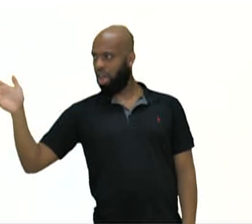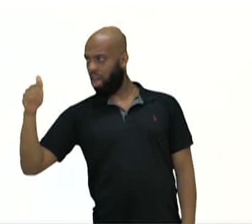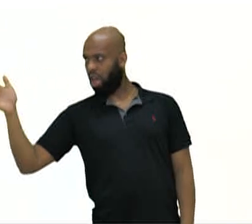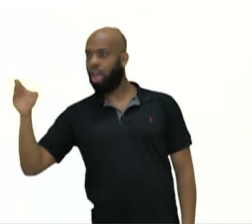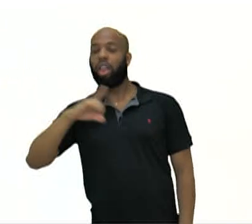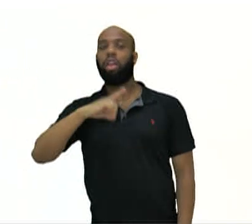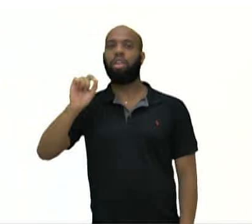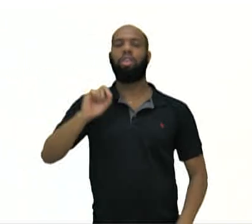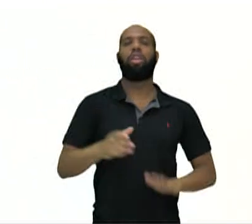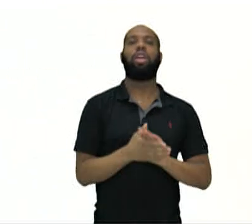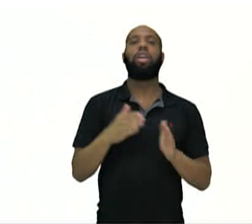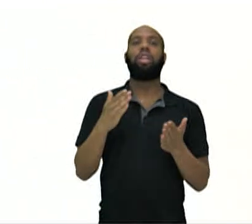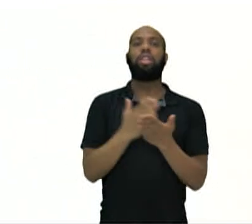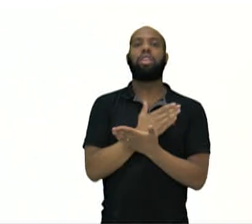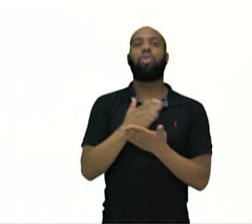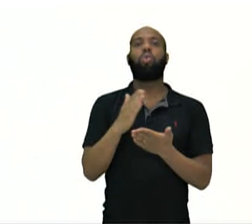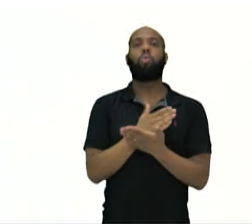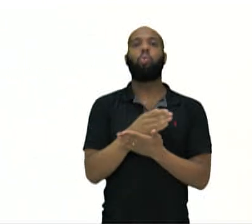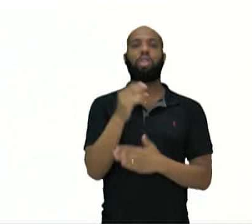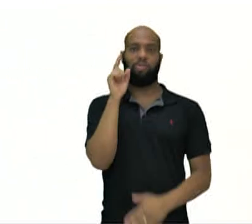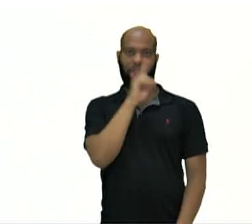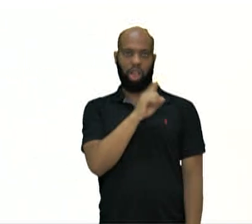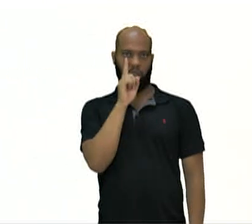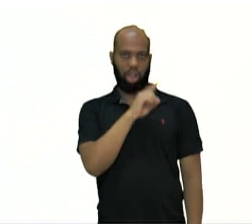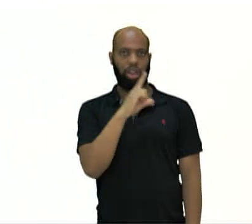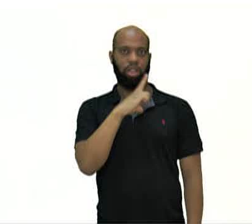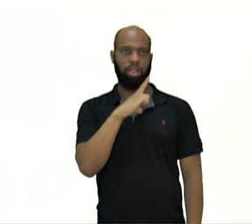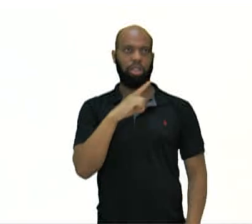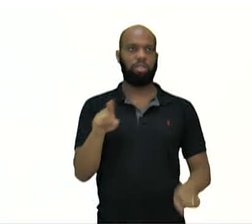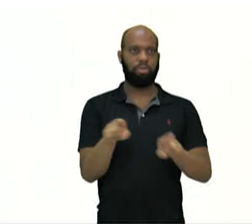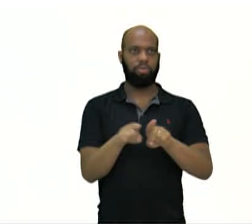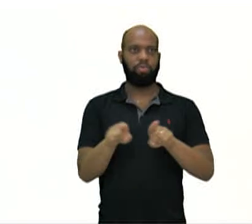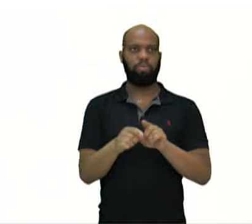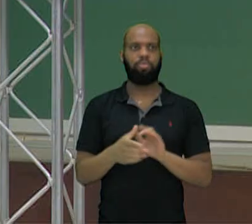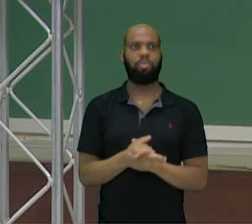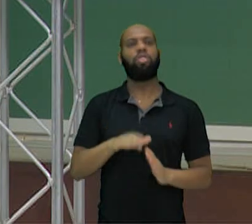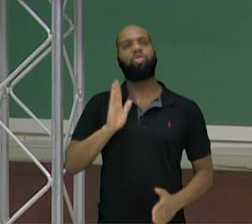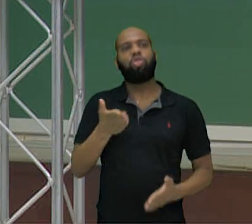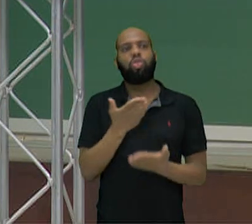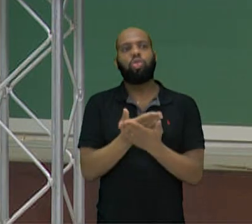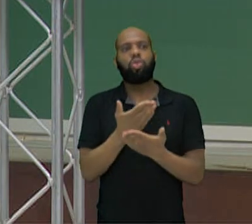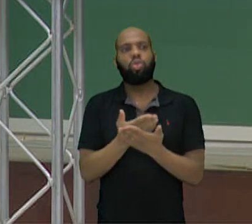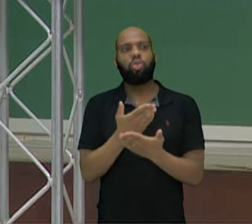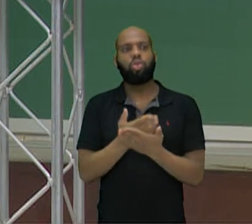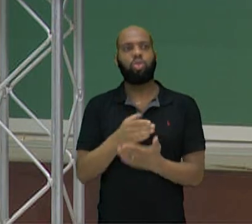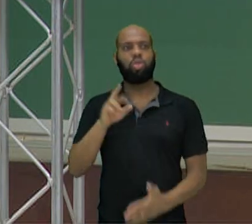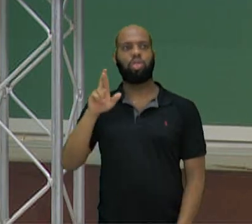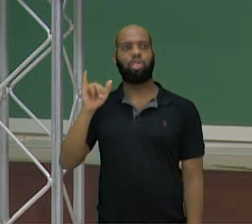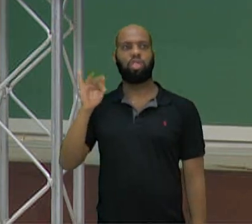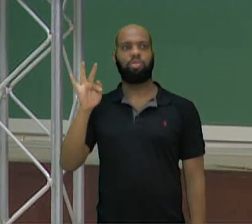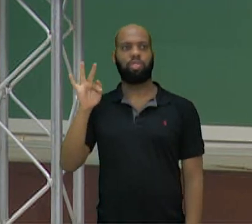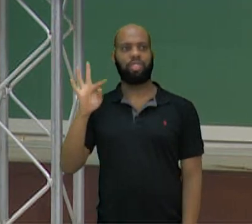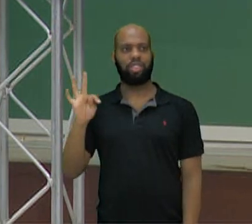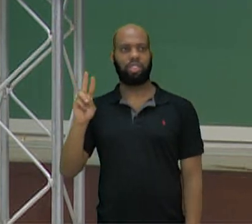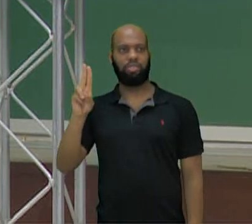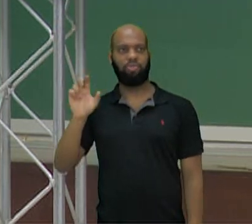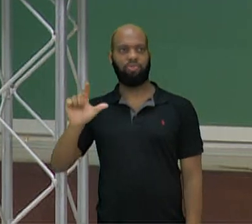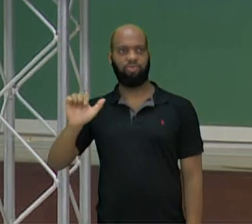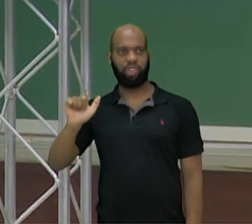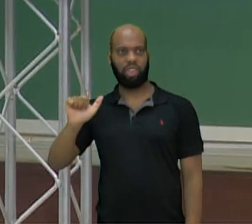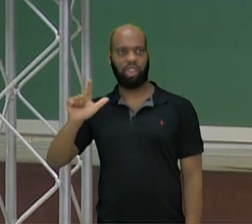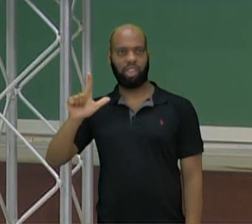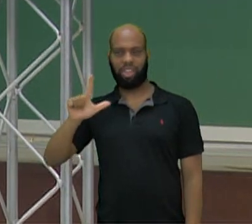vamos ter alguns falhamentos, dentre eles o Rift Valley, que a gente já especifica para você, né? E de um modo